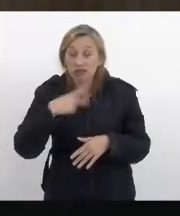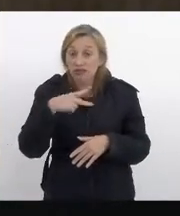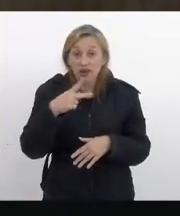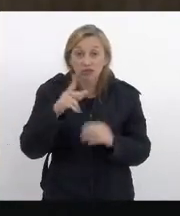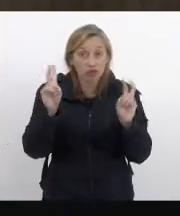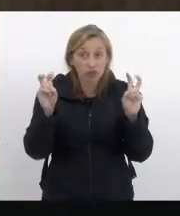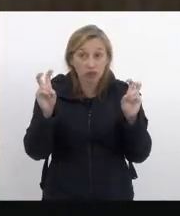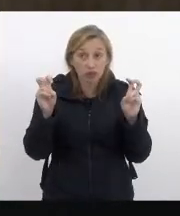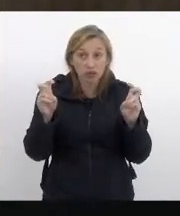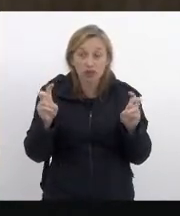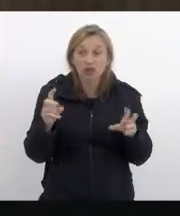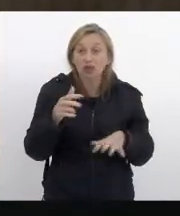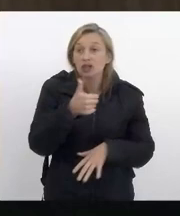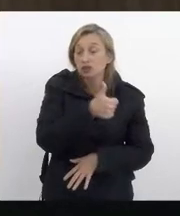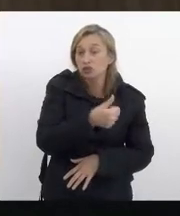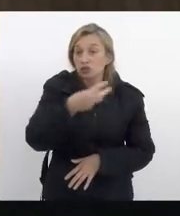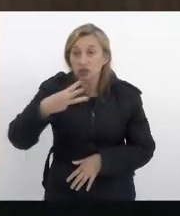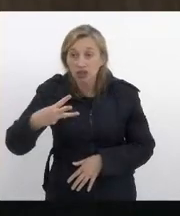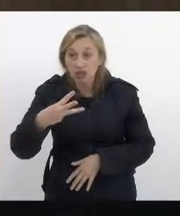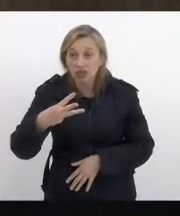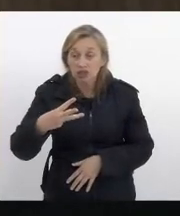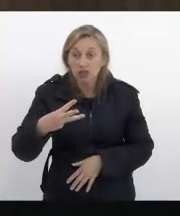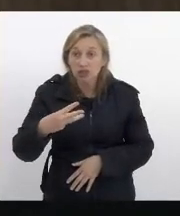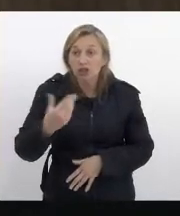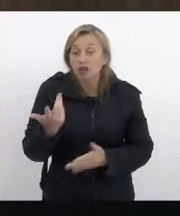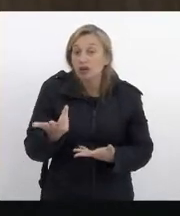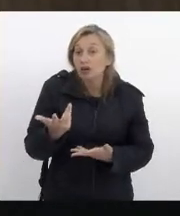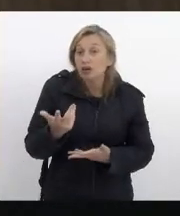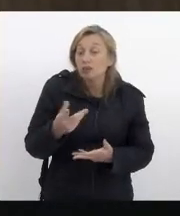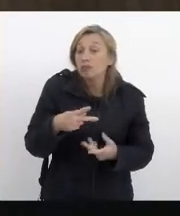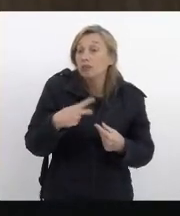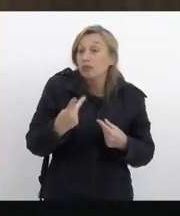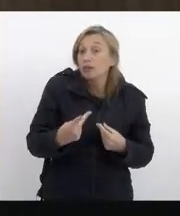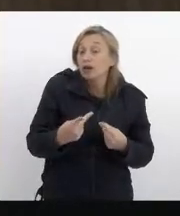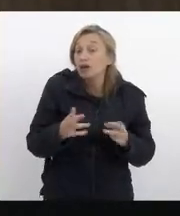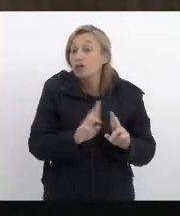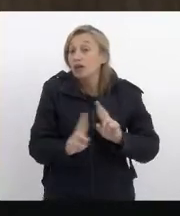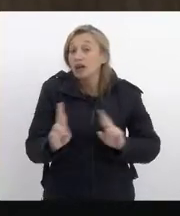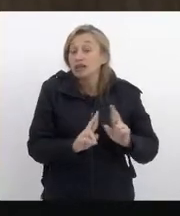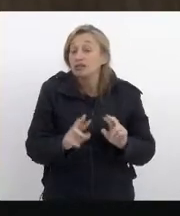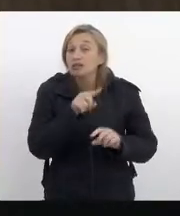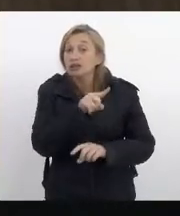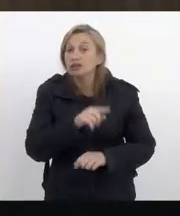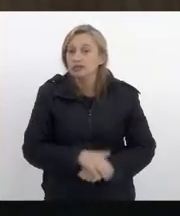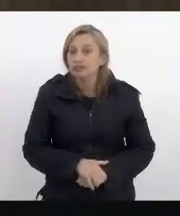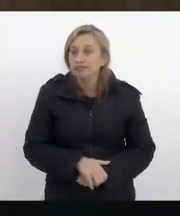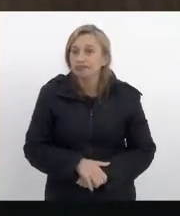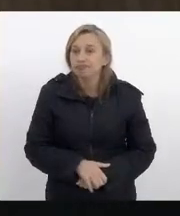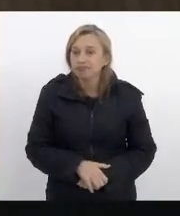isso. De 2003, fala de 2003, mas com relação a isso.